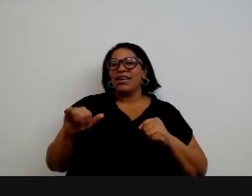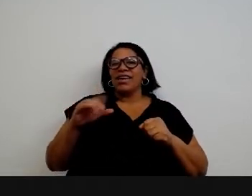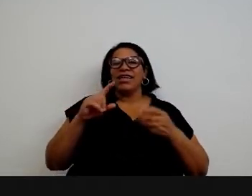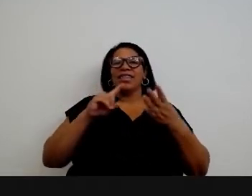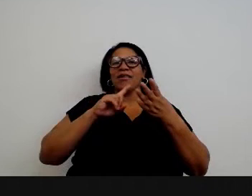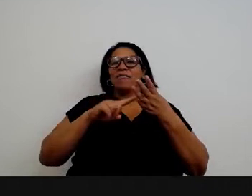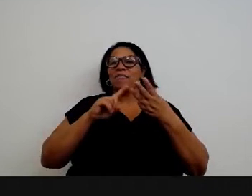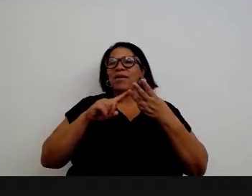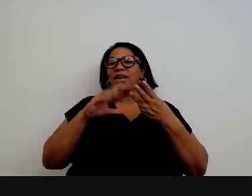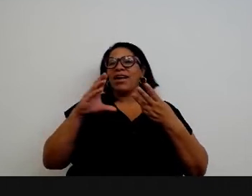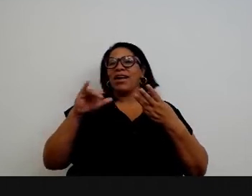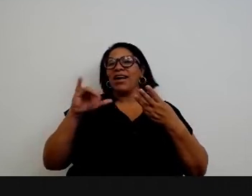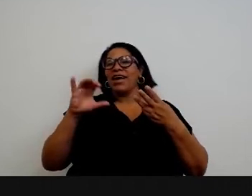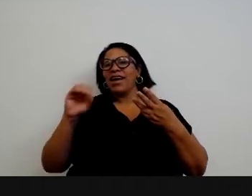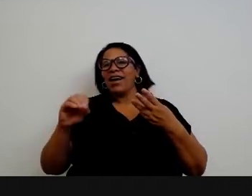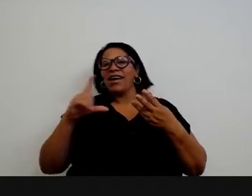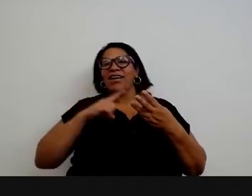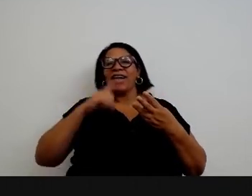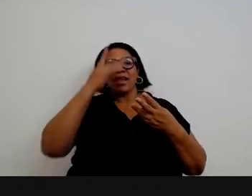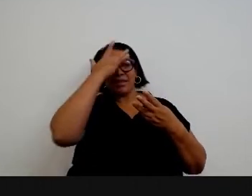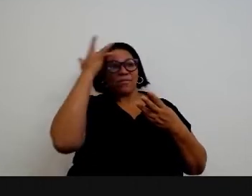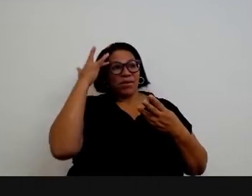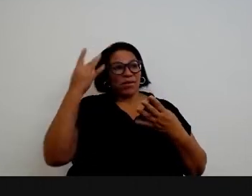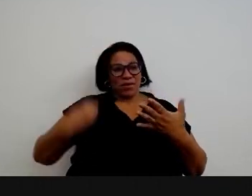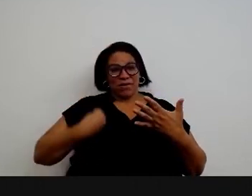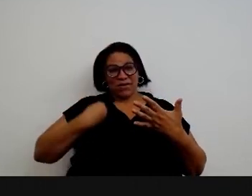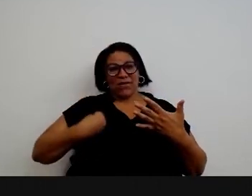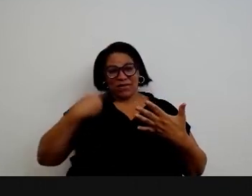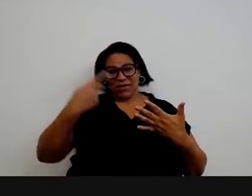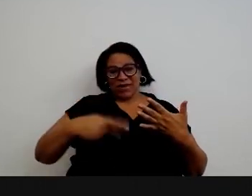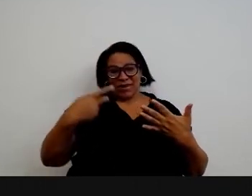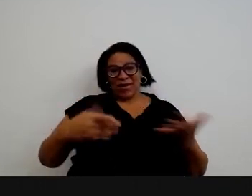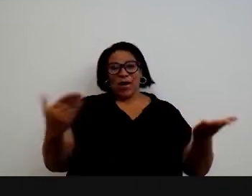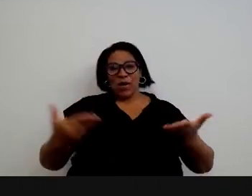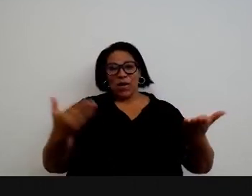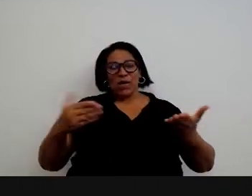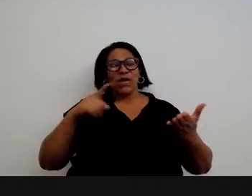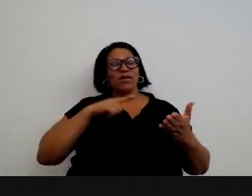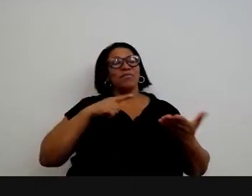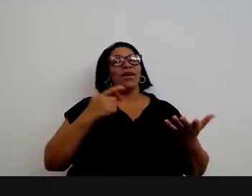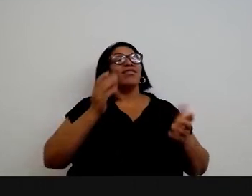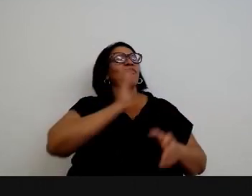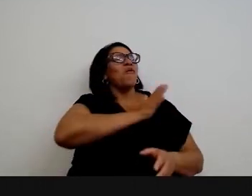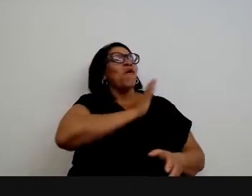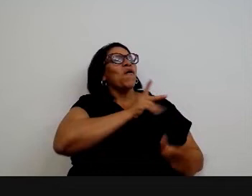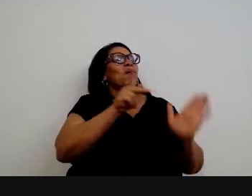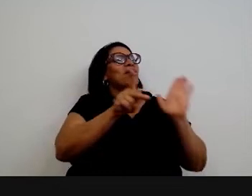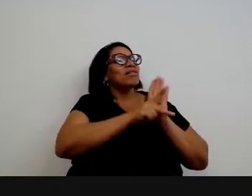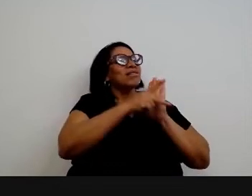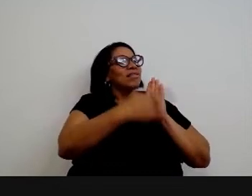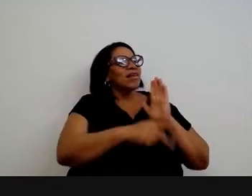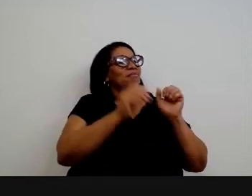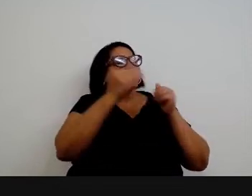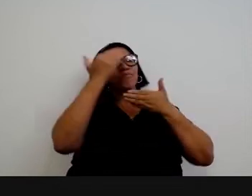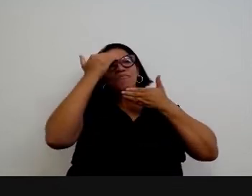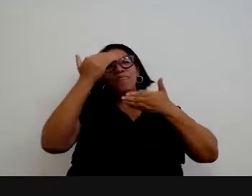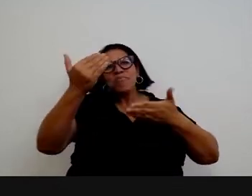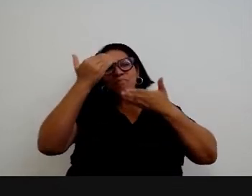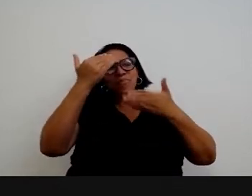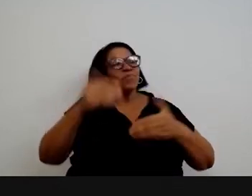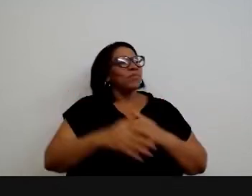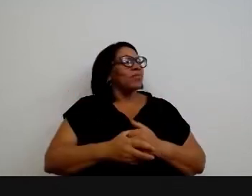Caio, Raquel, e aquelas que estiveram e agora não estão mais, mas que estão sempre de coração com a gente também, né? Obrigada,